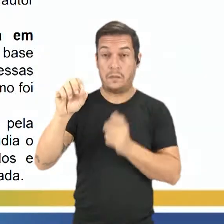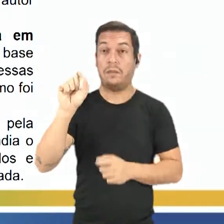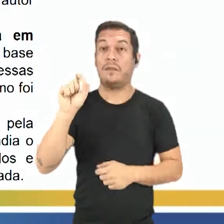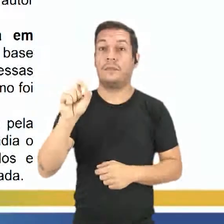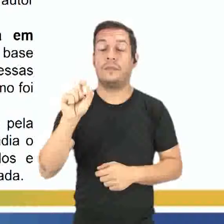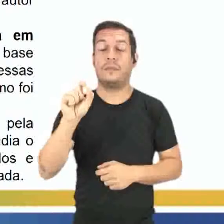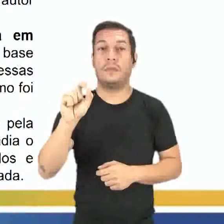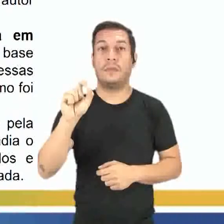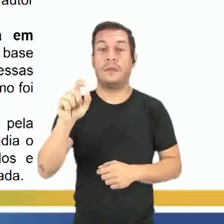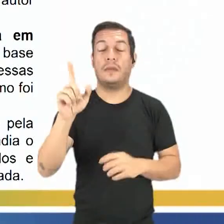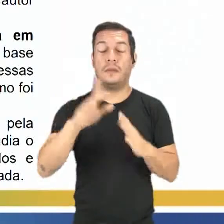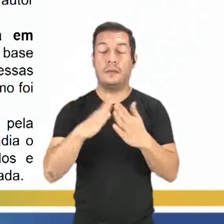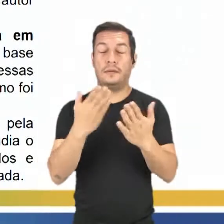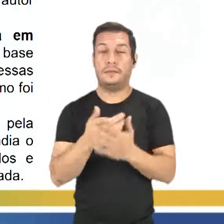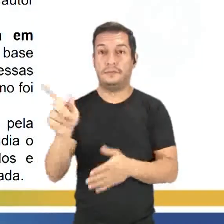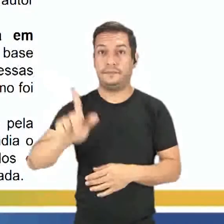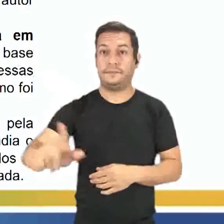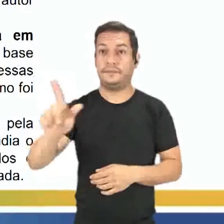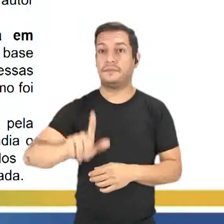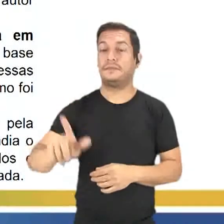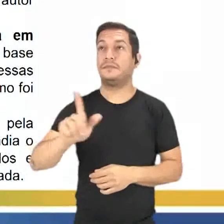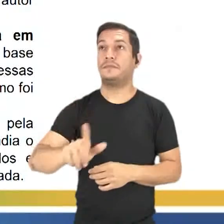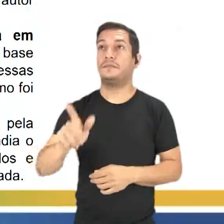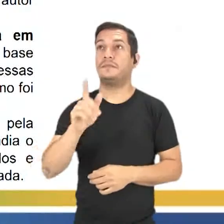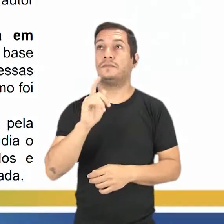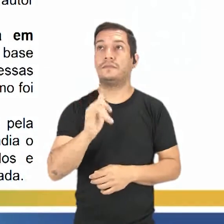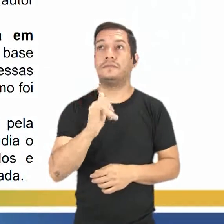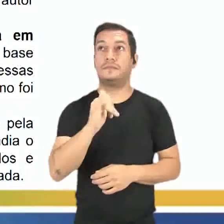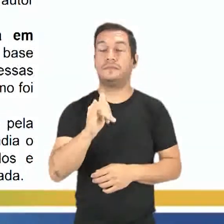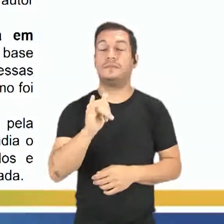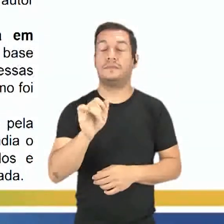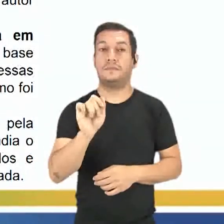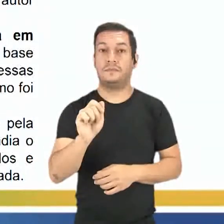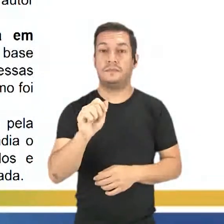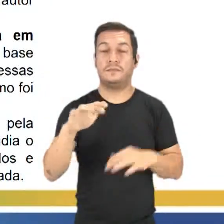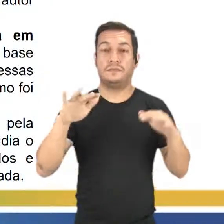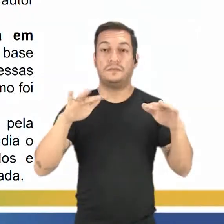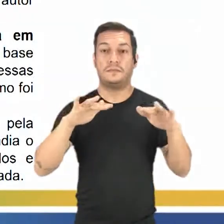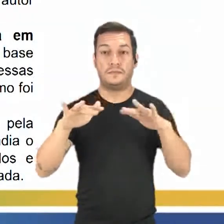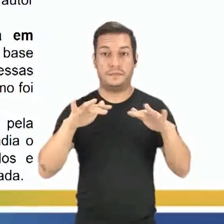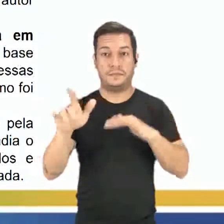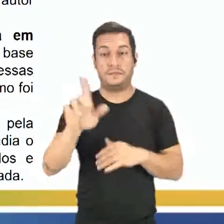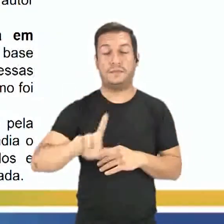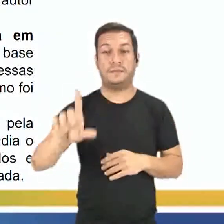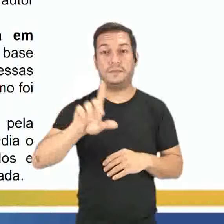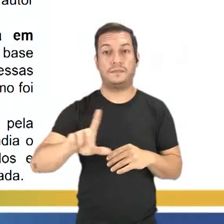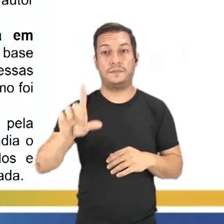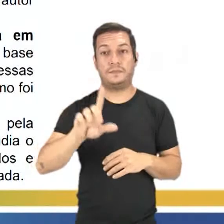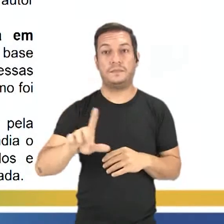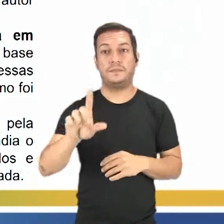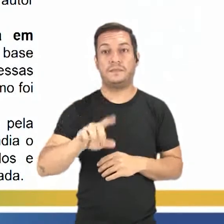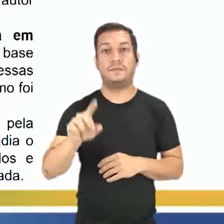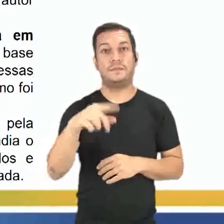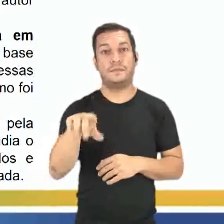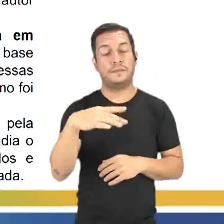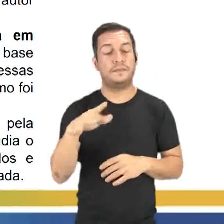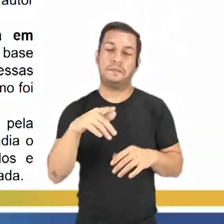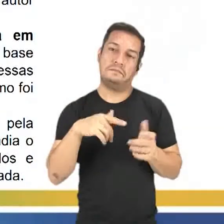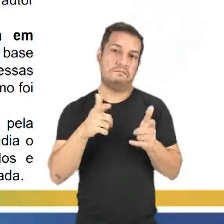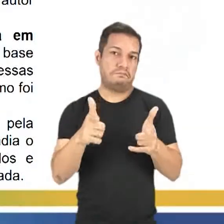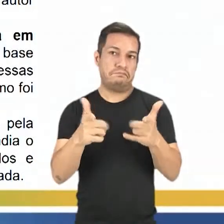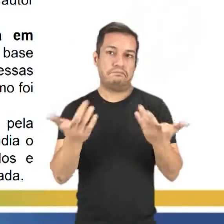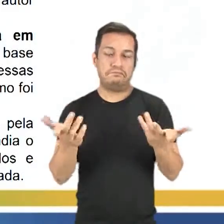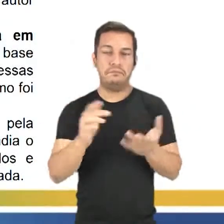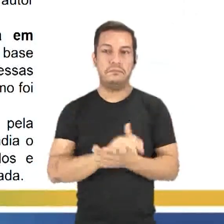parnasianismo? Uma escola literária, como eu disse a vocês, um movimento literário, estilo literário, como vocês quiserem